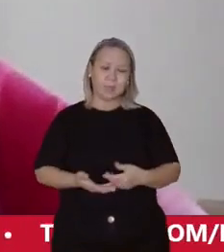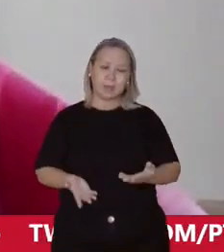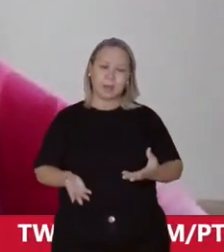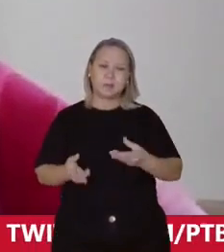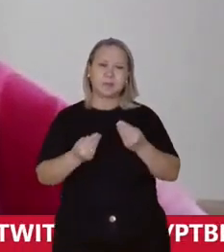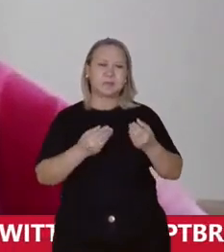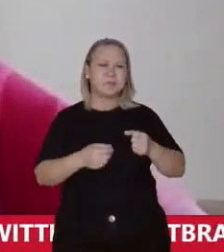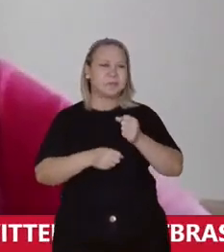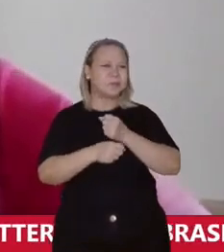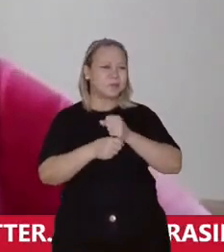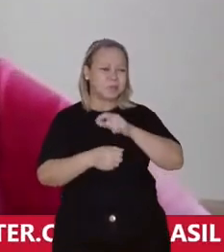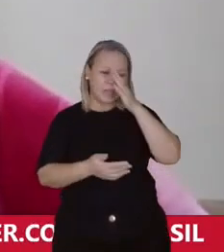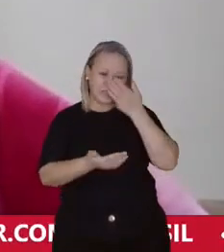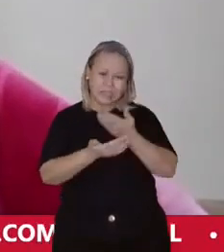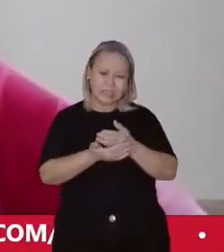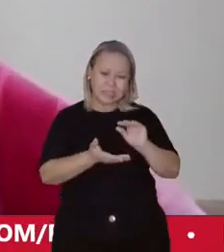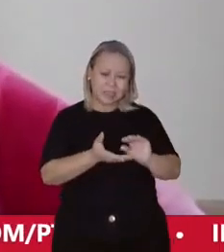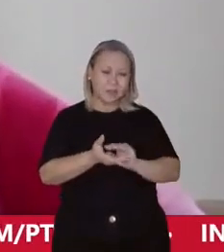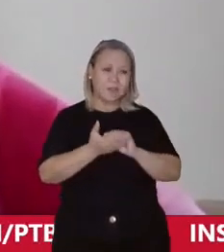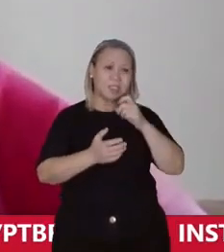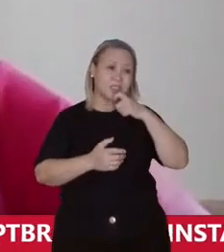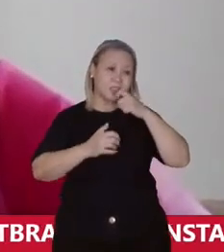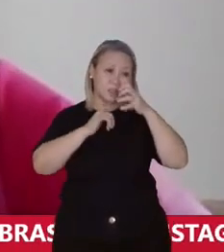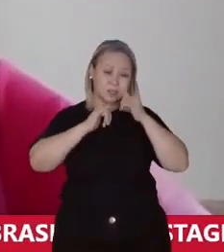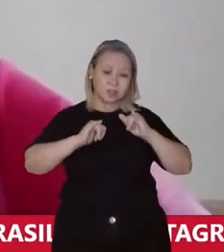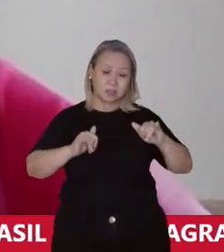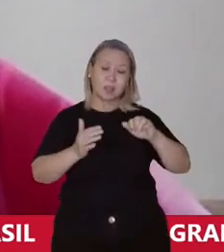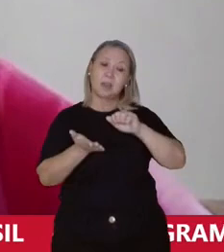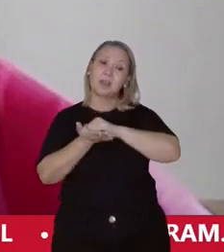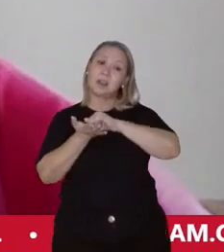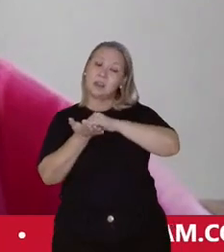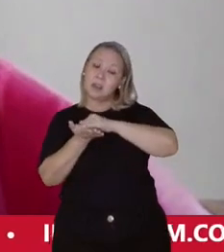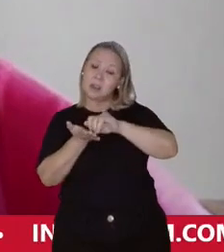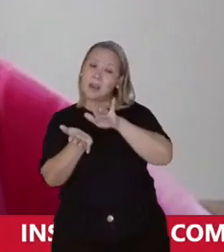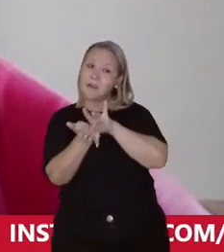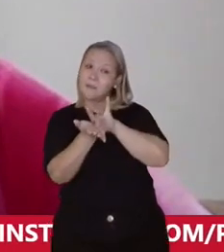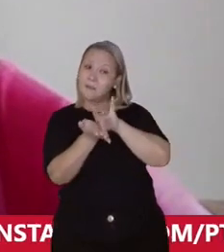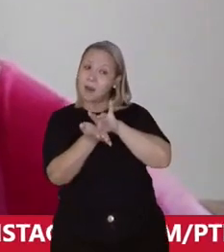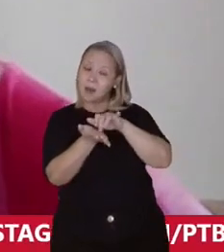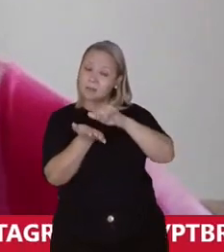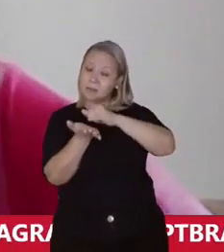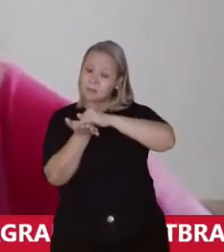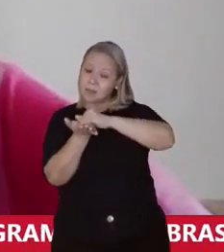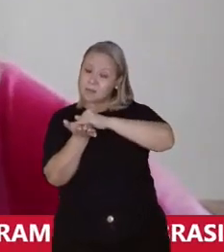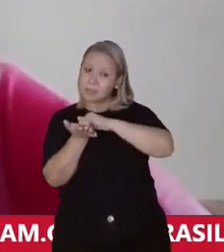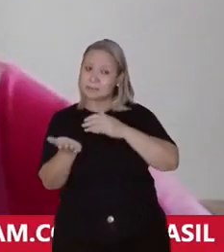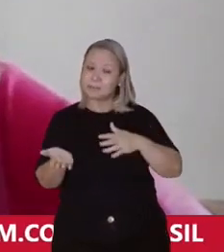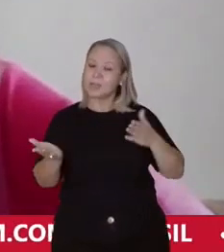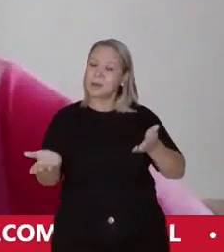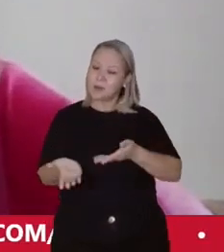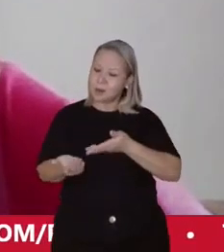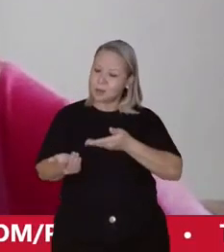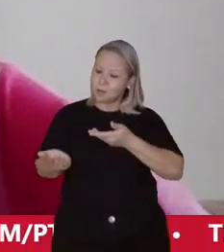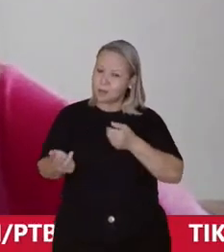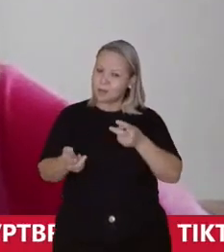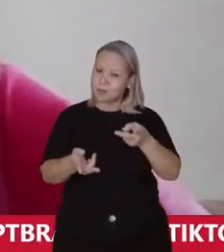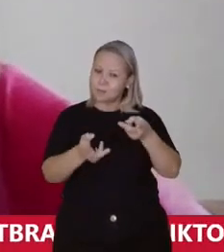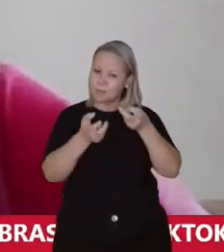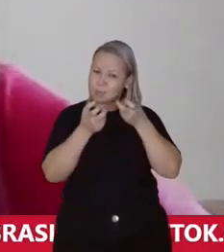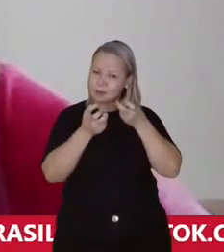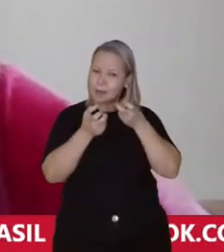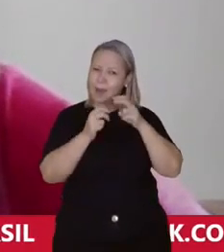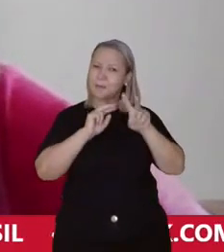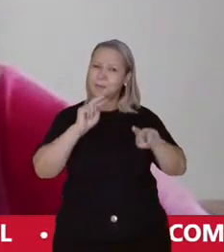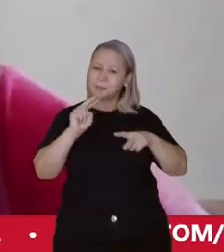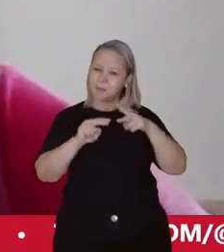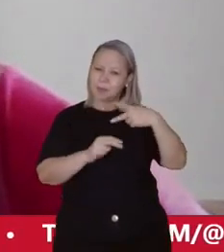e principalmente investindo na farsa da Lava Jato. Essa é uma juventude que agora enxerga o Partido dos Trabalhadores como a chance de